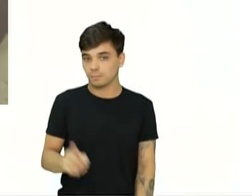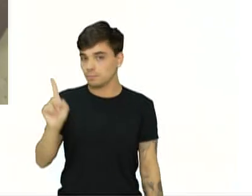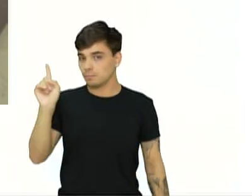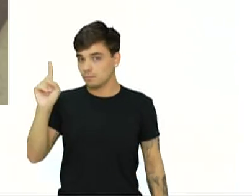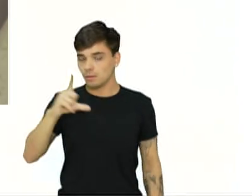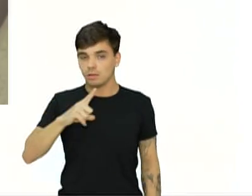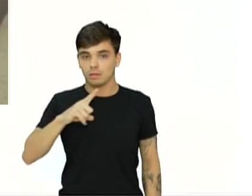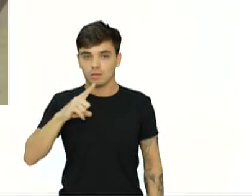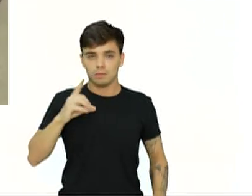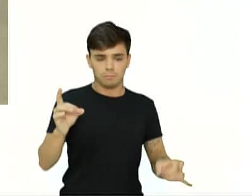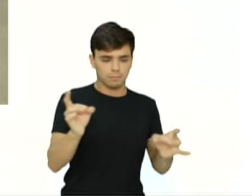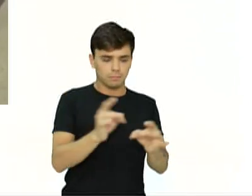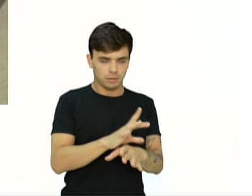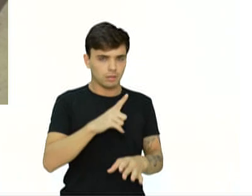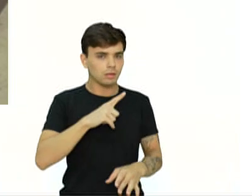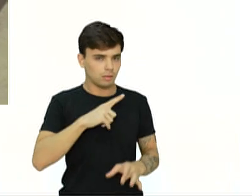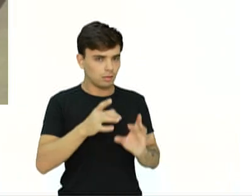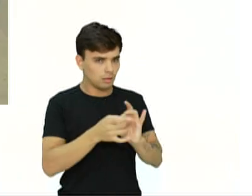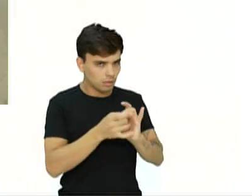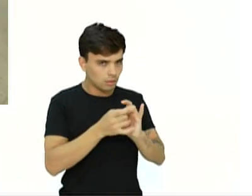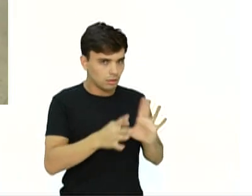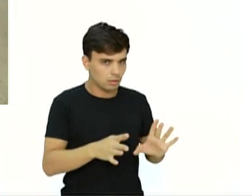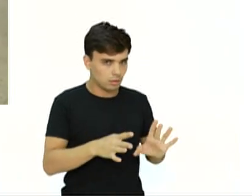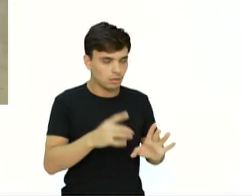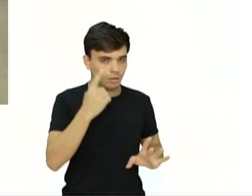aqui, ela permite uma